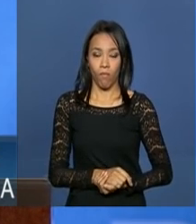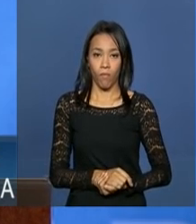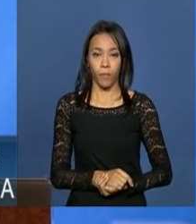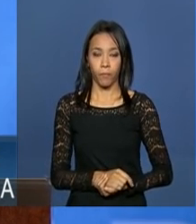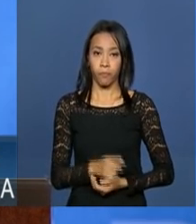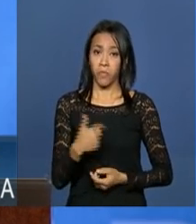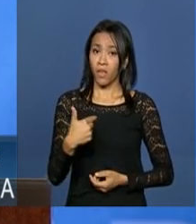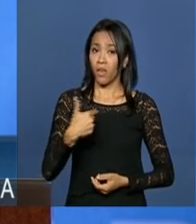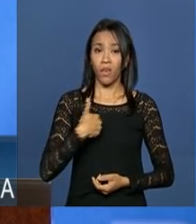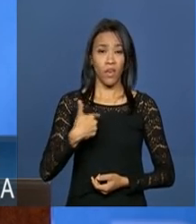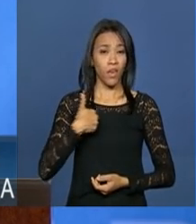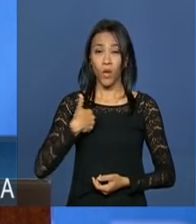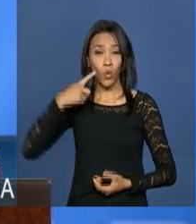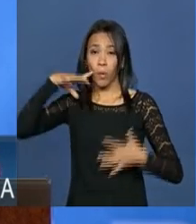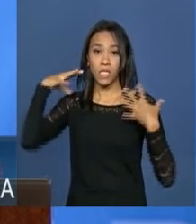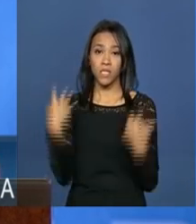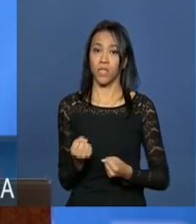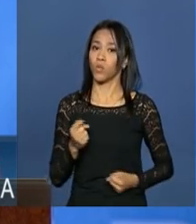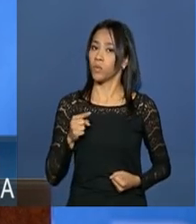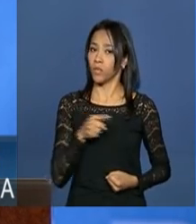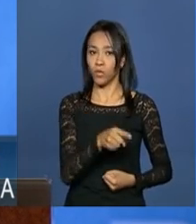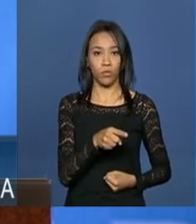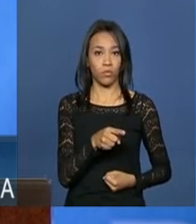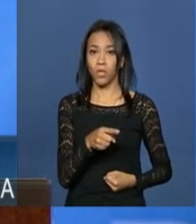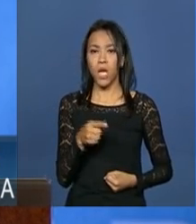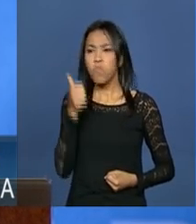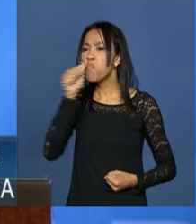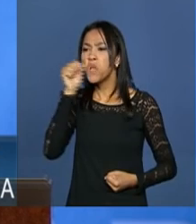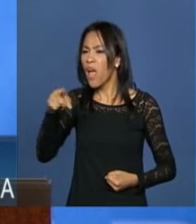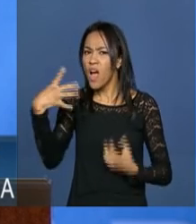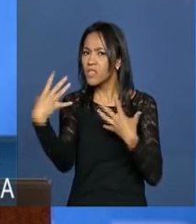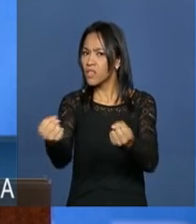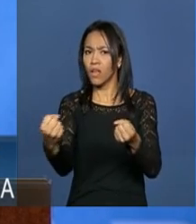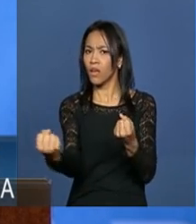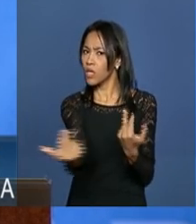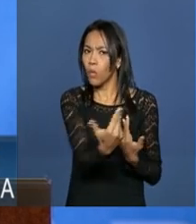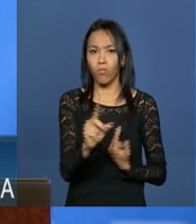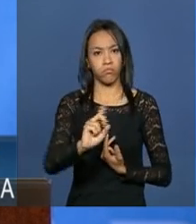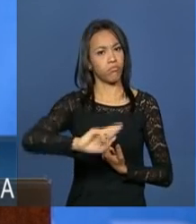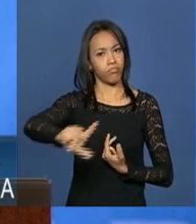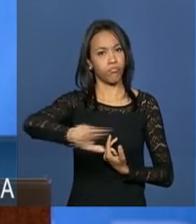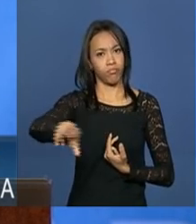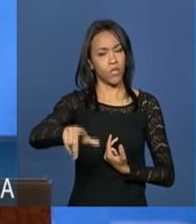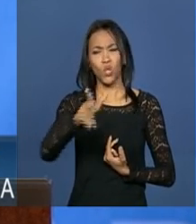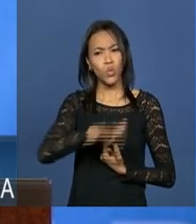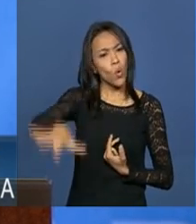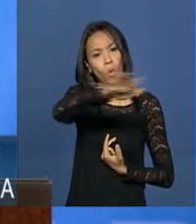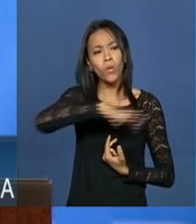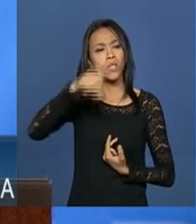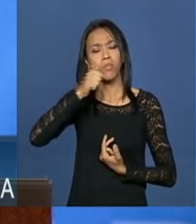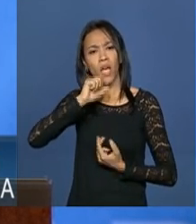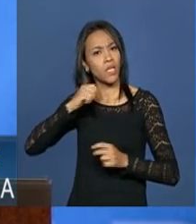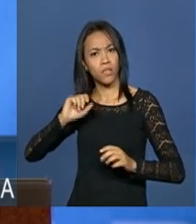Eu não aceito isso. Nenhuma mulher deve aceitar isso. Todas as mulheres devem